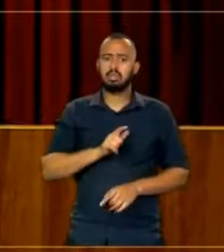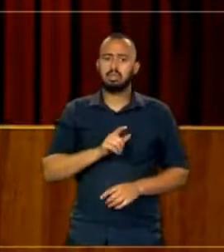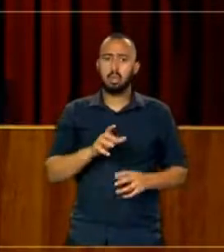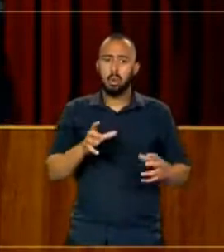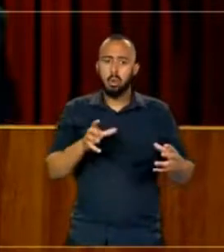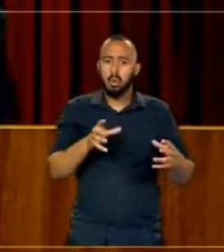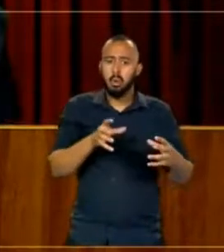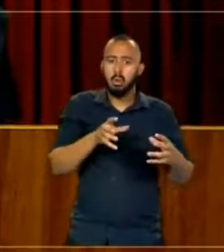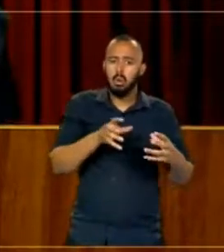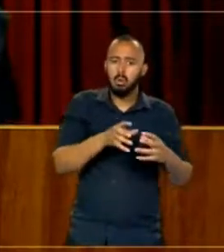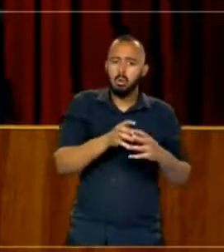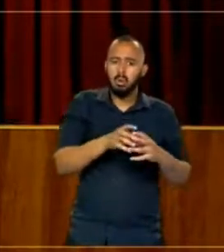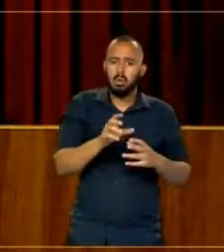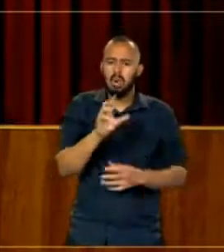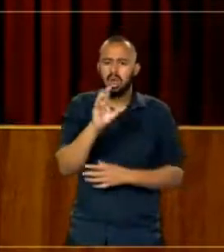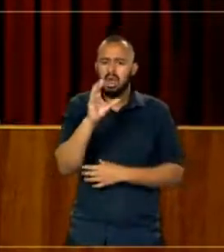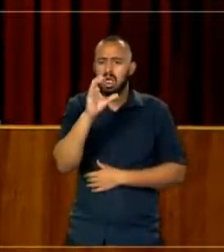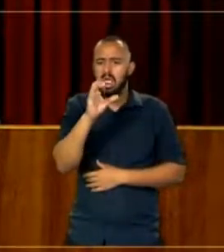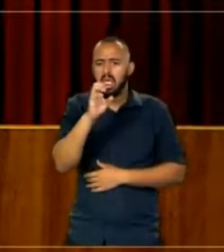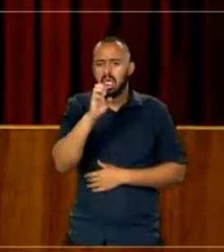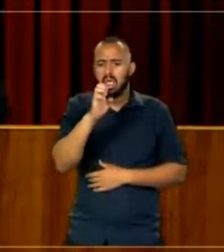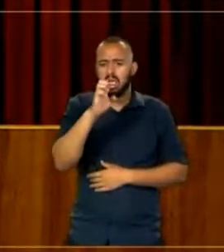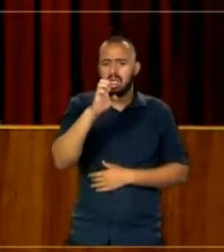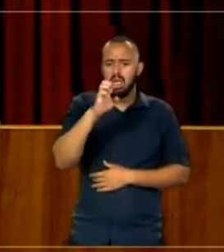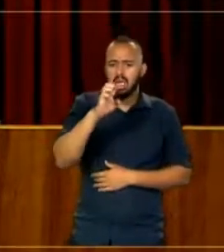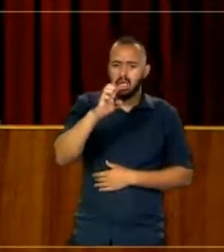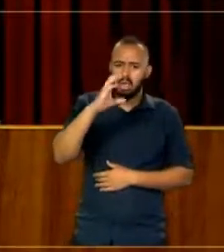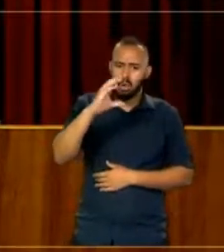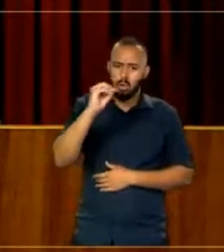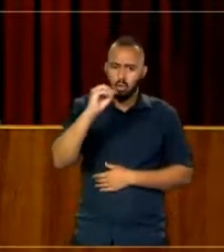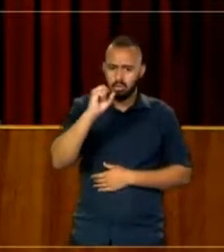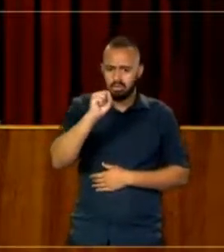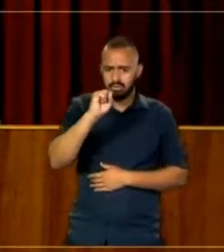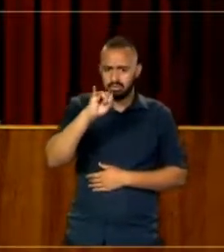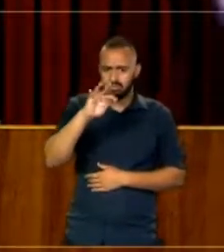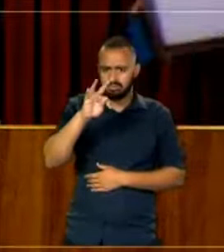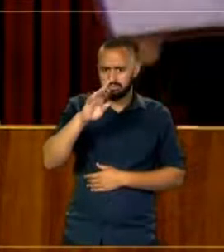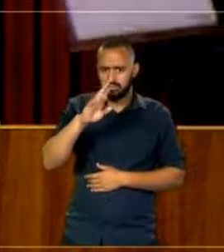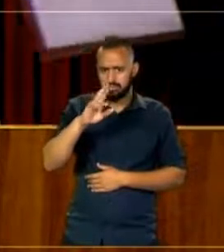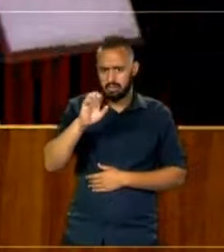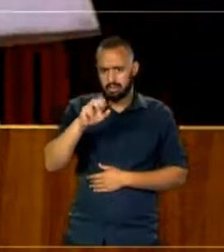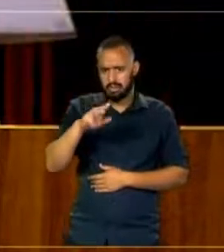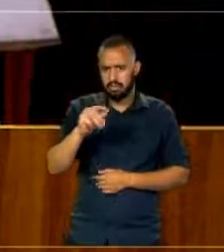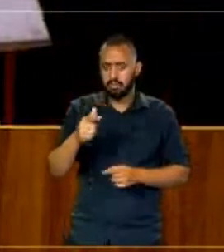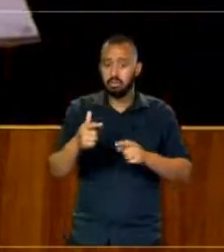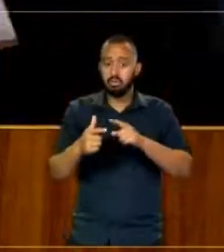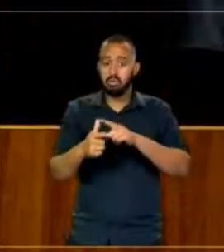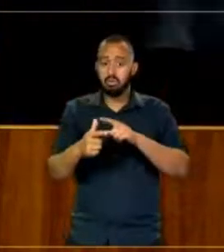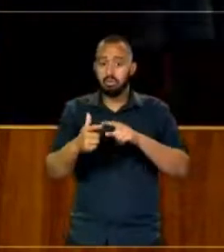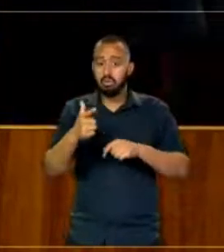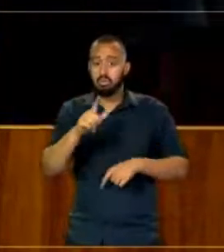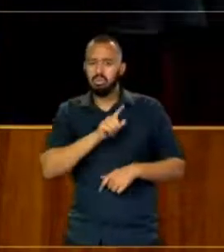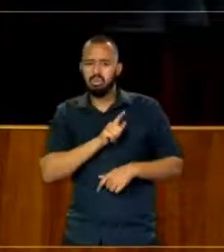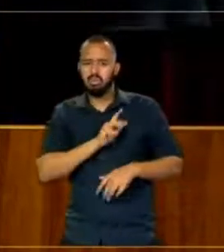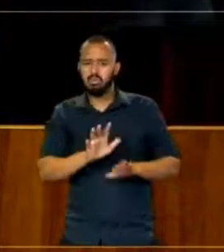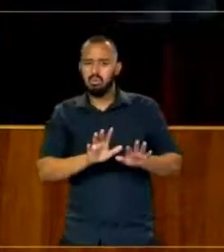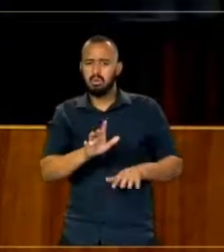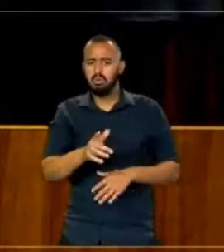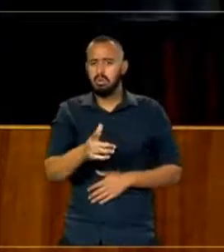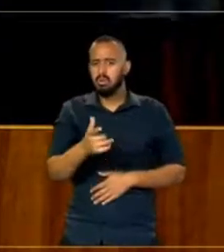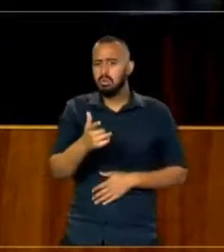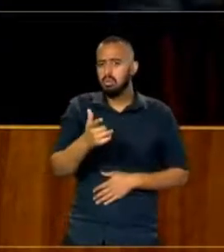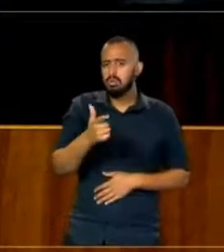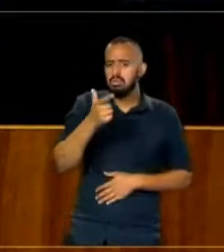no ecossistema, nós temos pelo menos quase duas dúzias de pessoas que vêm sendo investigadas